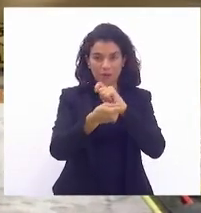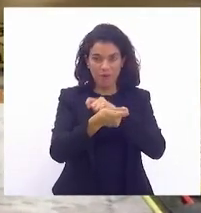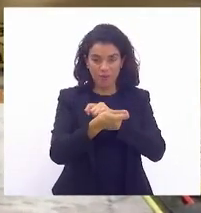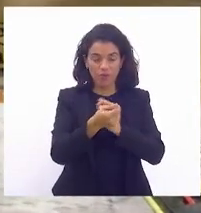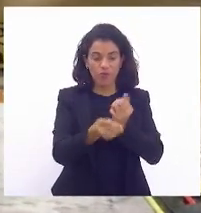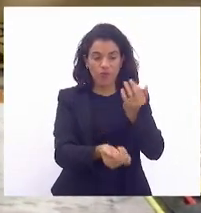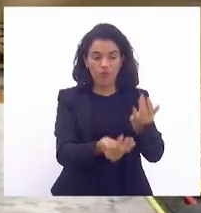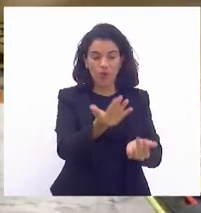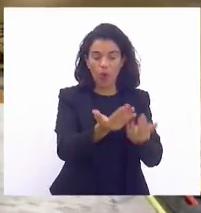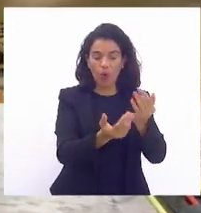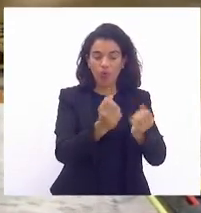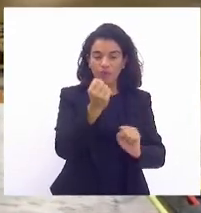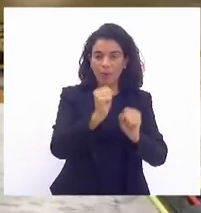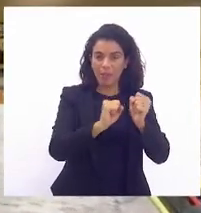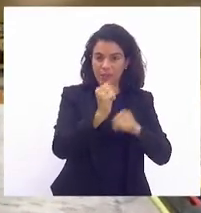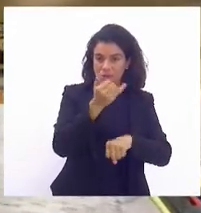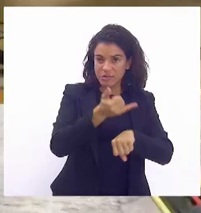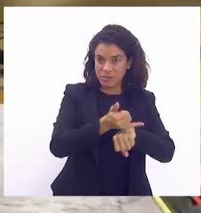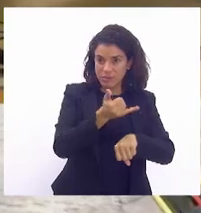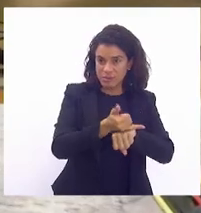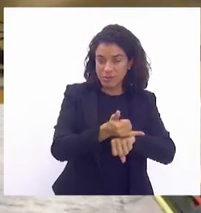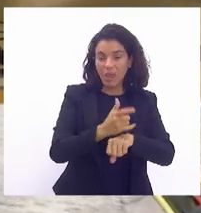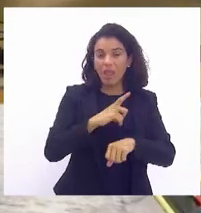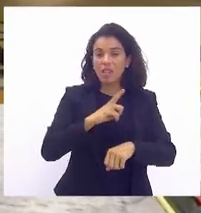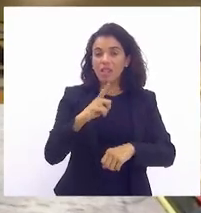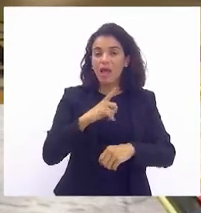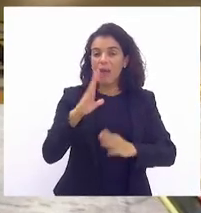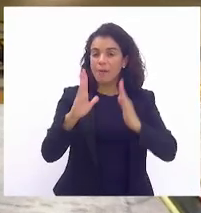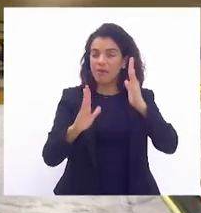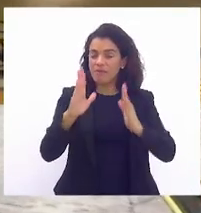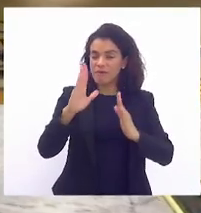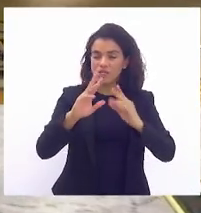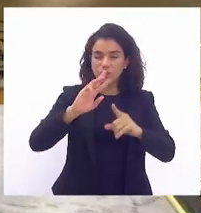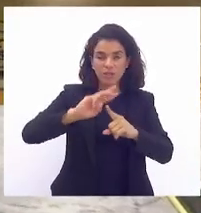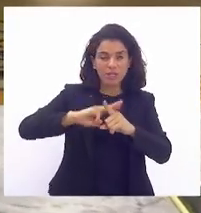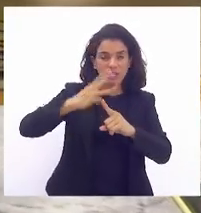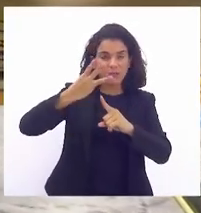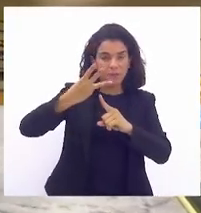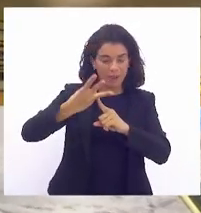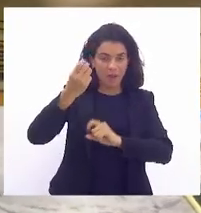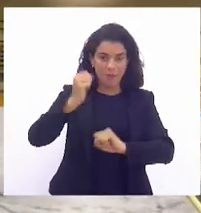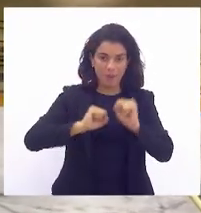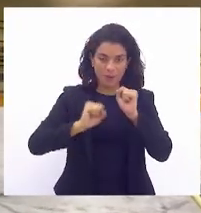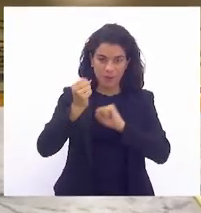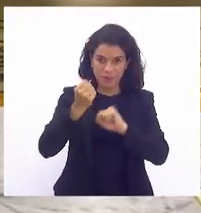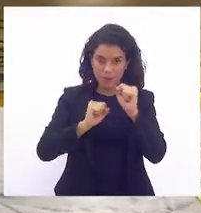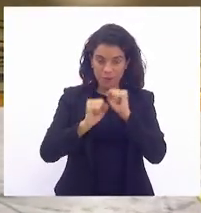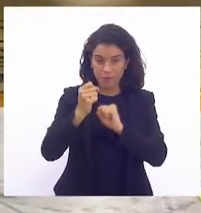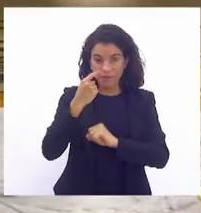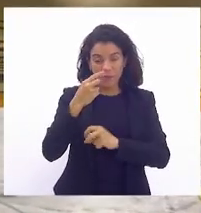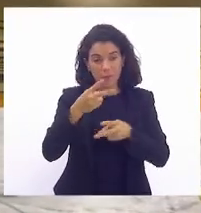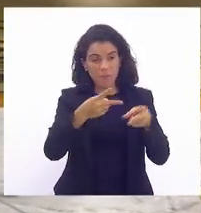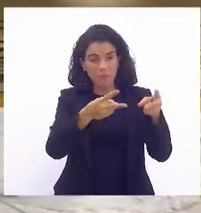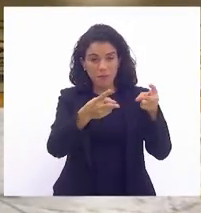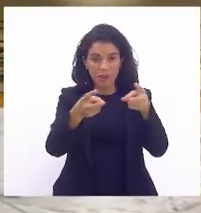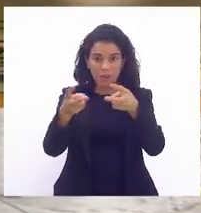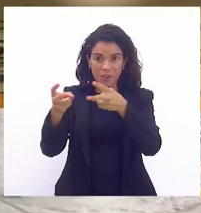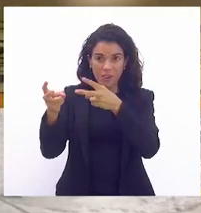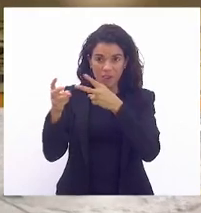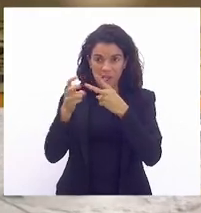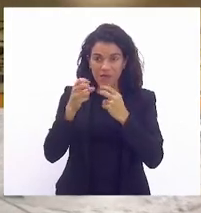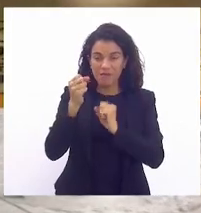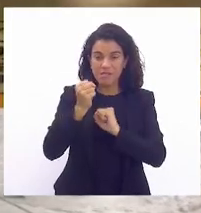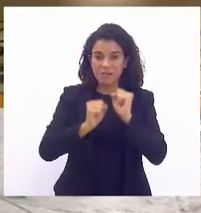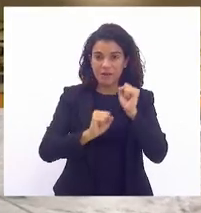Forno 3, e que está previsto triplicar a produção. Olhando as coisas que vão ser